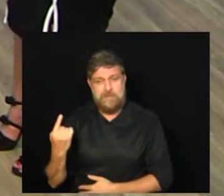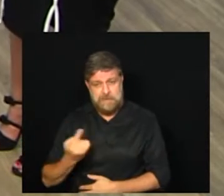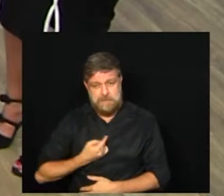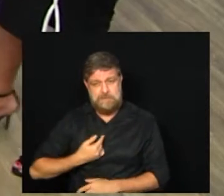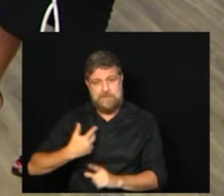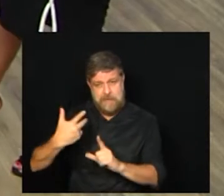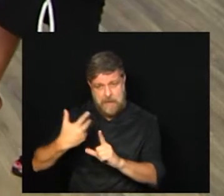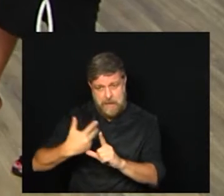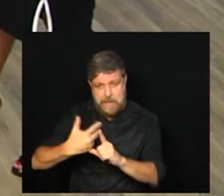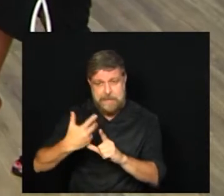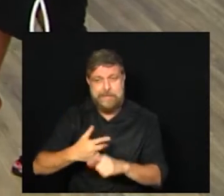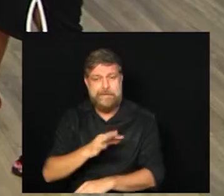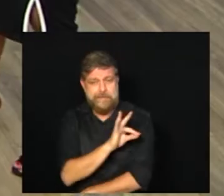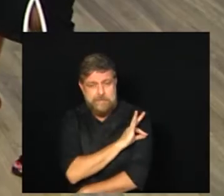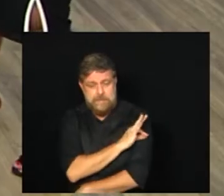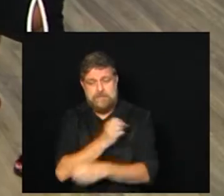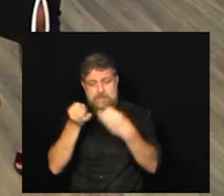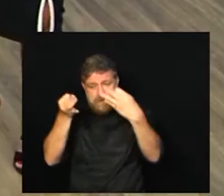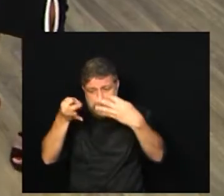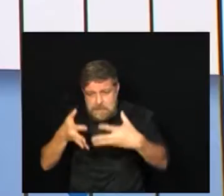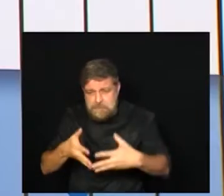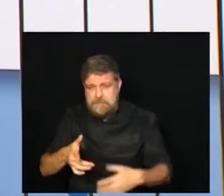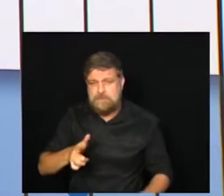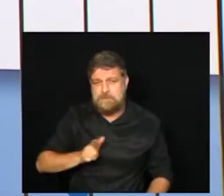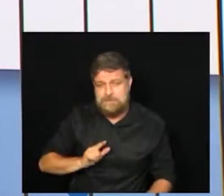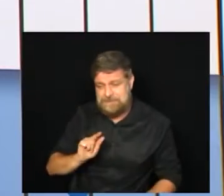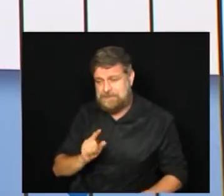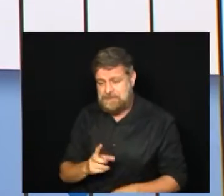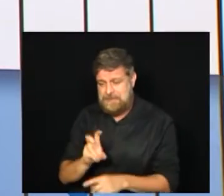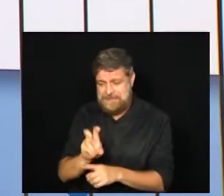lá na prefeitura. Sim. Falando sobre esse lote. Olha, são